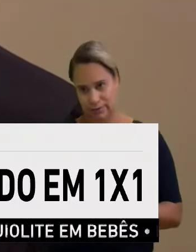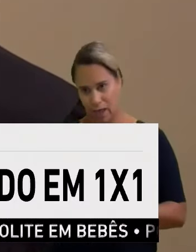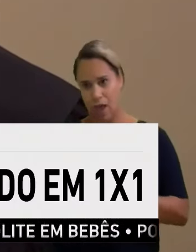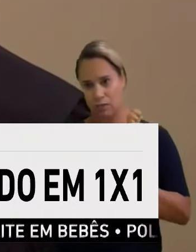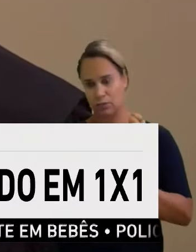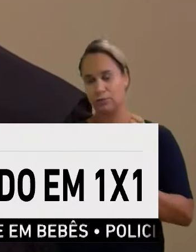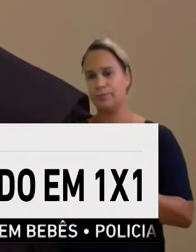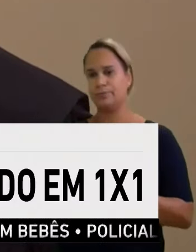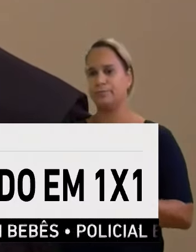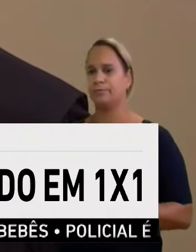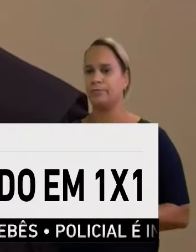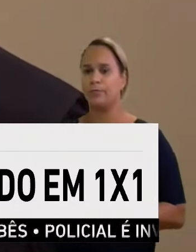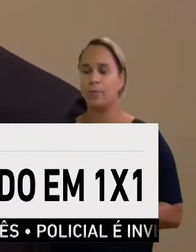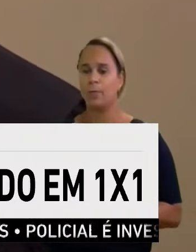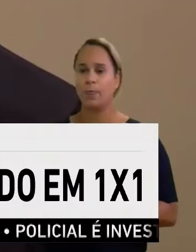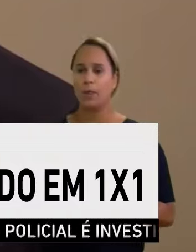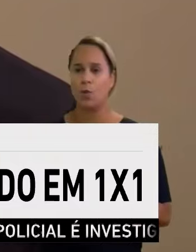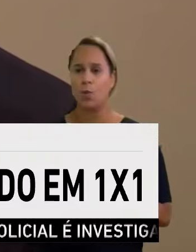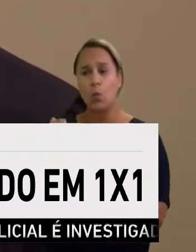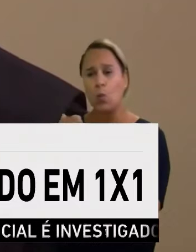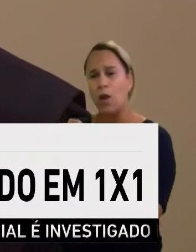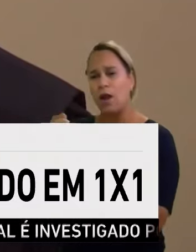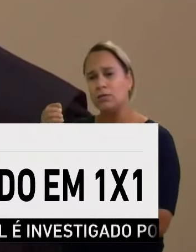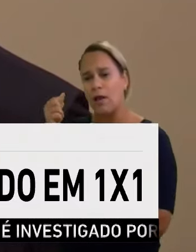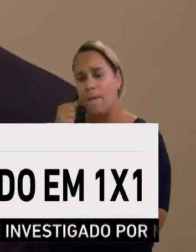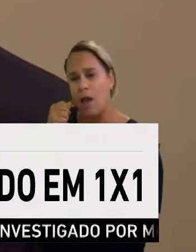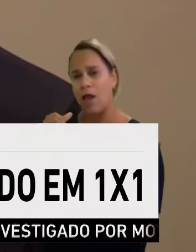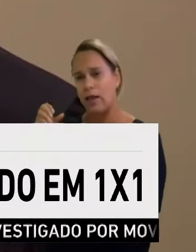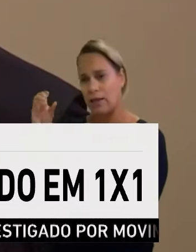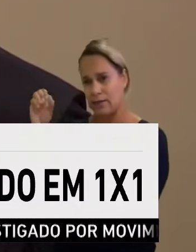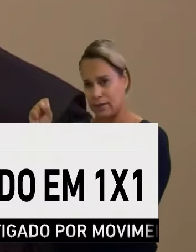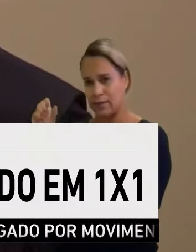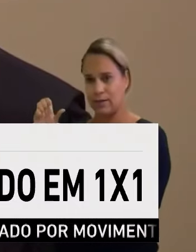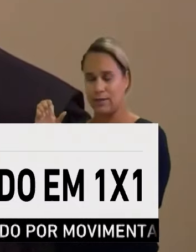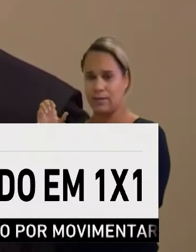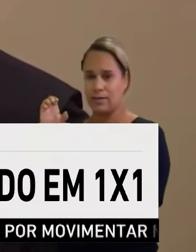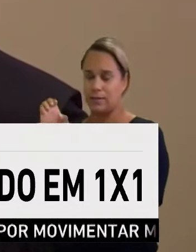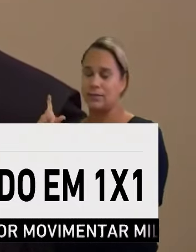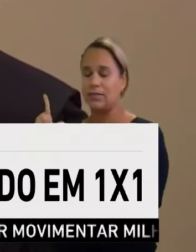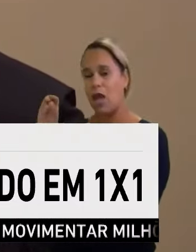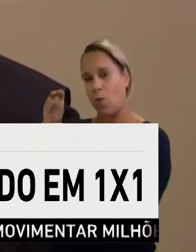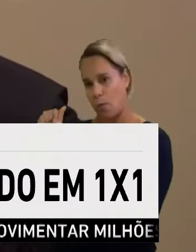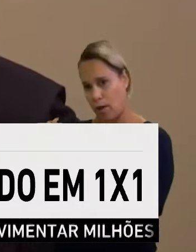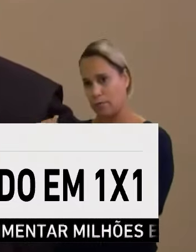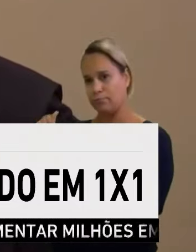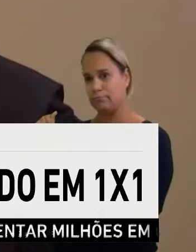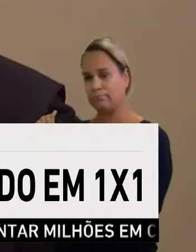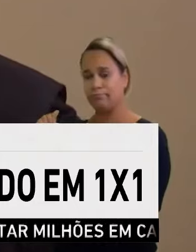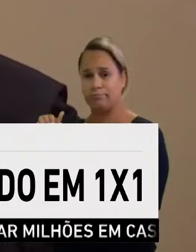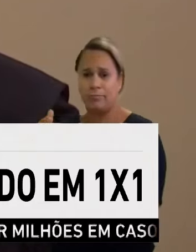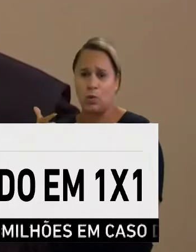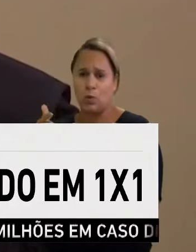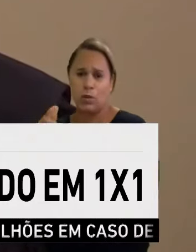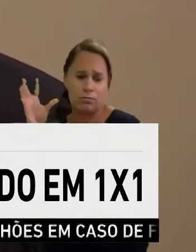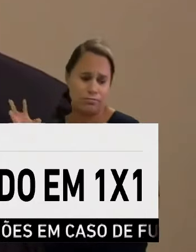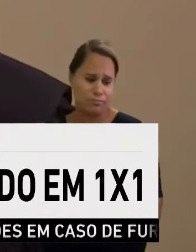não se aplica em nenhum momento aqui. E vou até citar o item 8, que está propriamente citada pelo desembargador doutor SAD, que